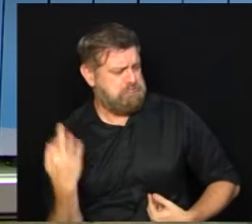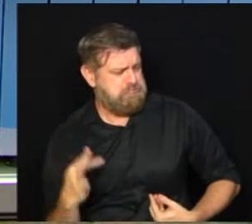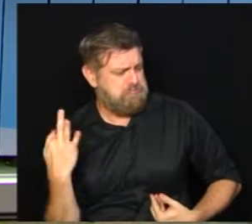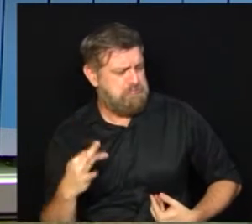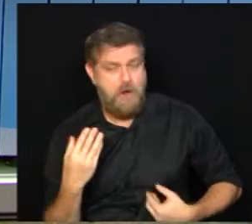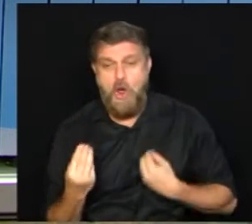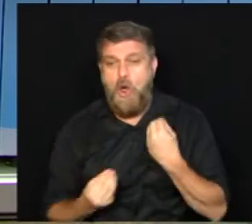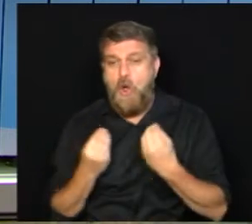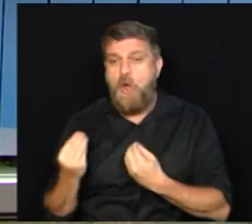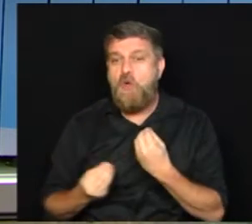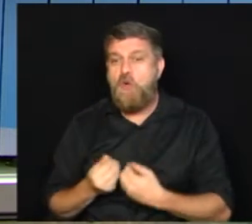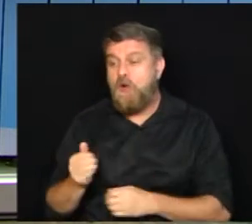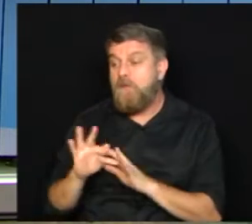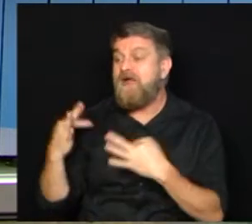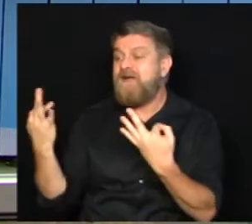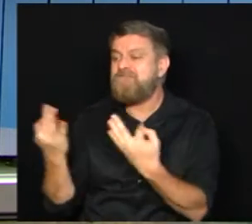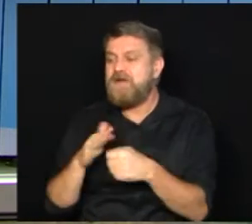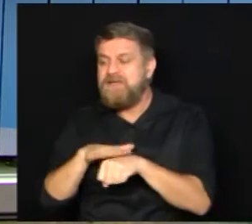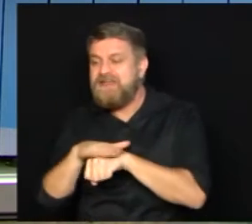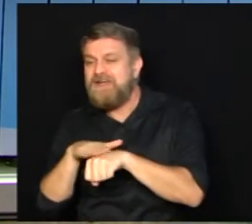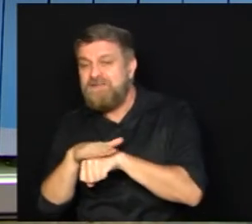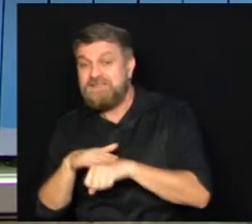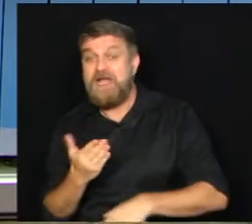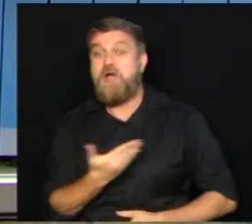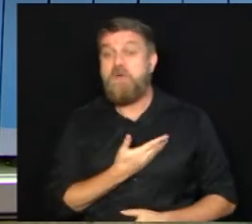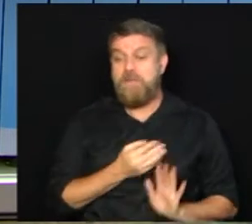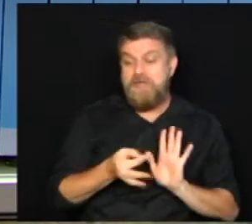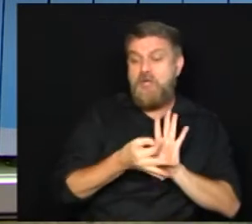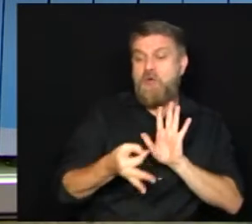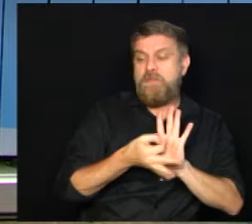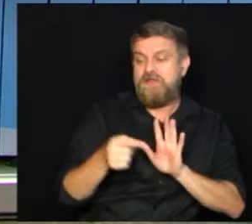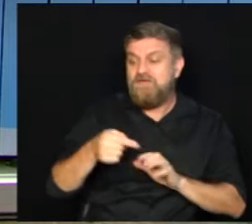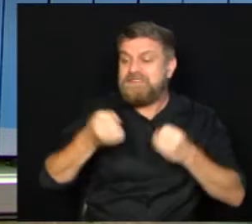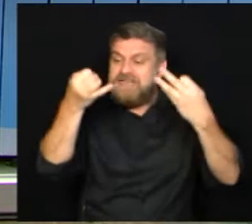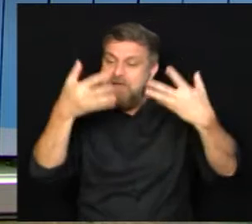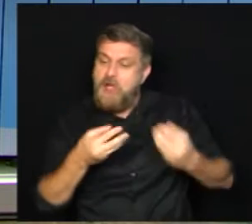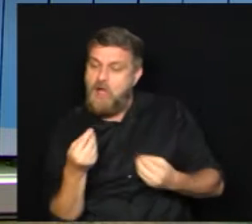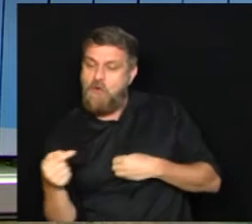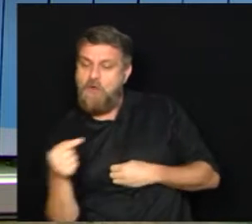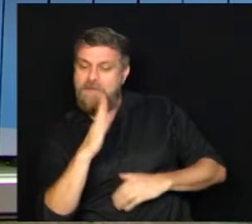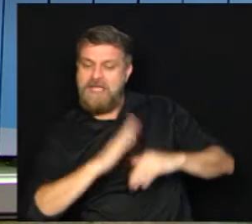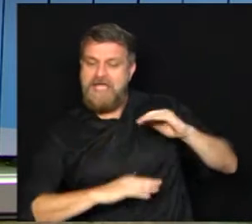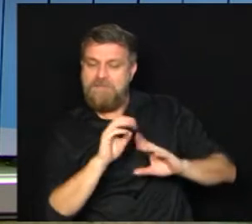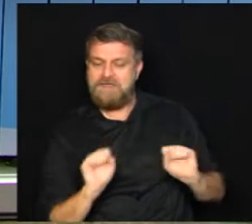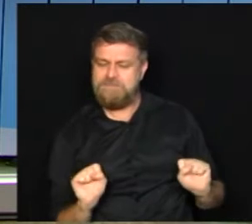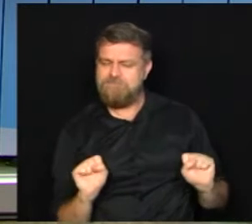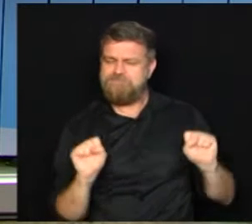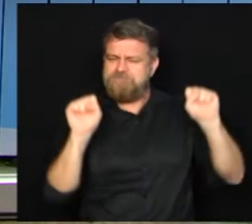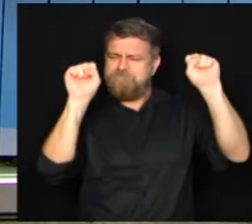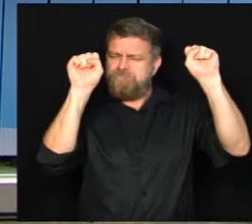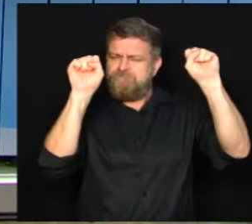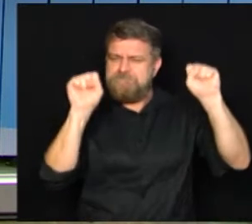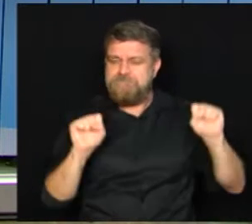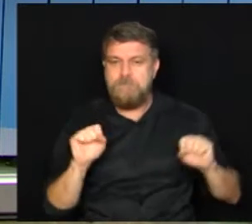conversa com a sua família, com os seus amigos, para explicar como é que é a modalidade?